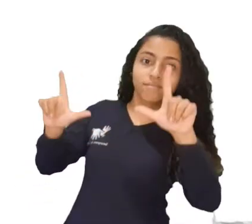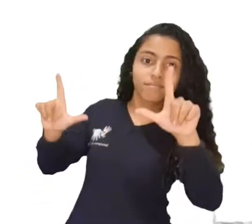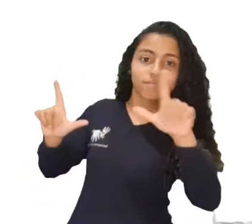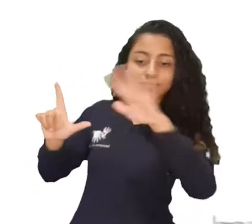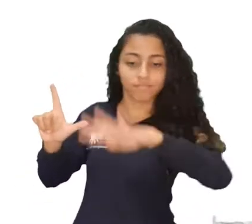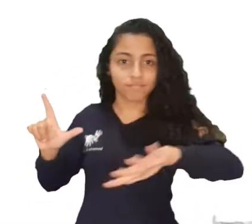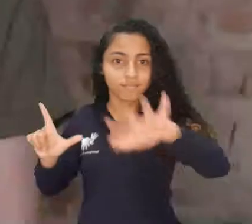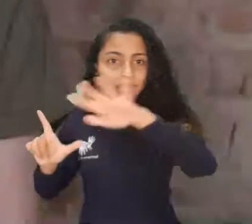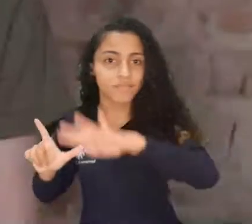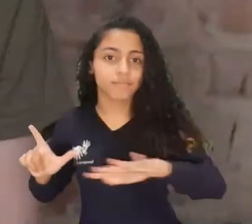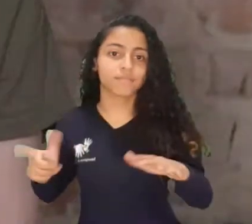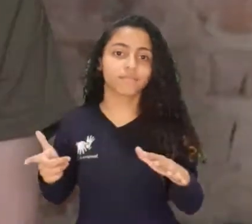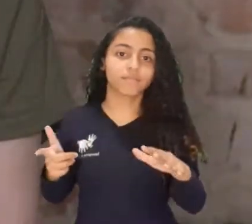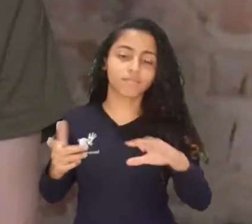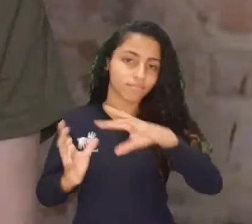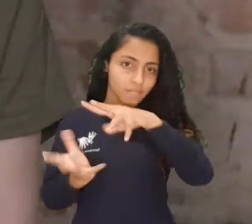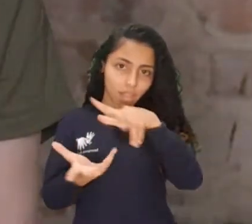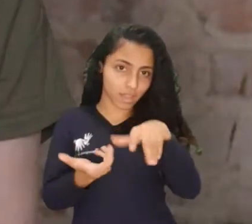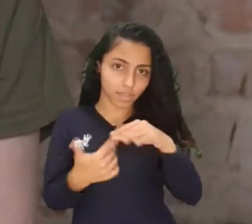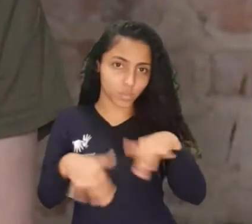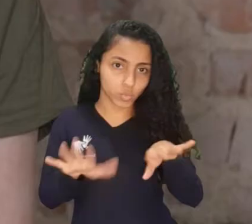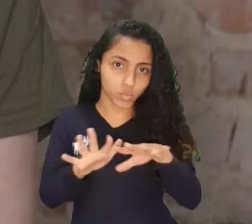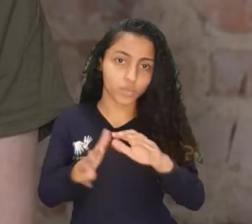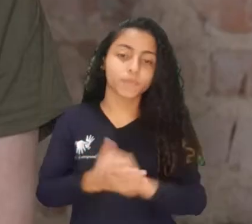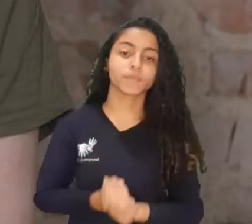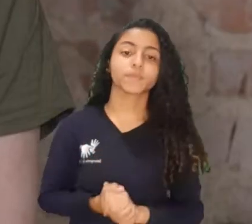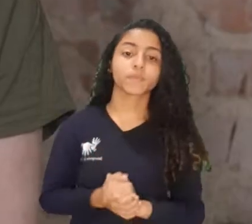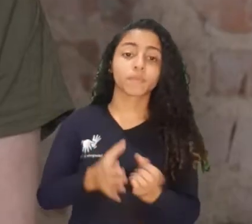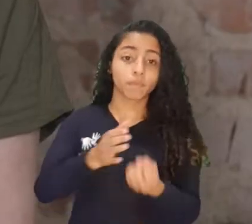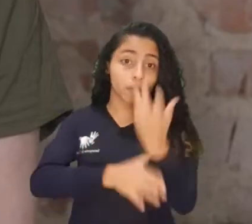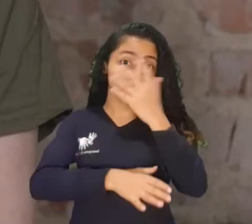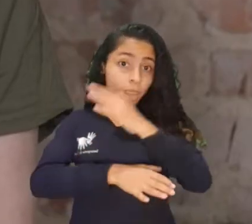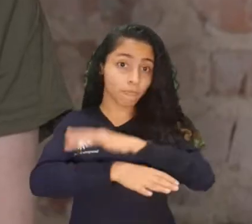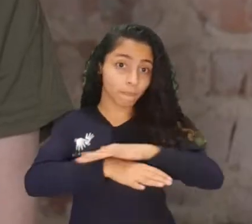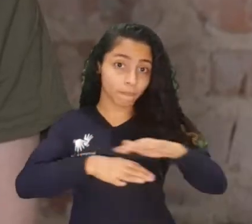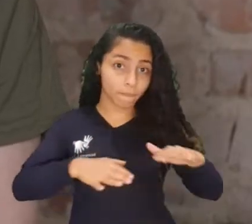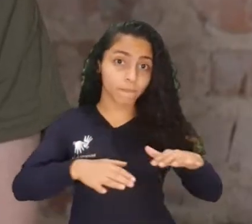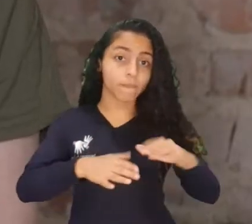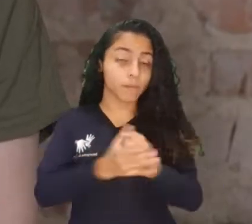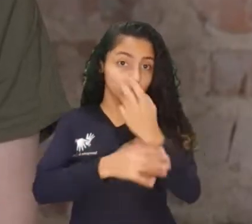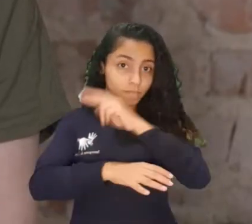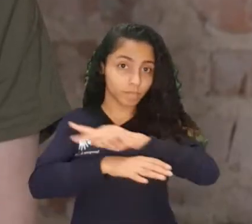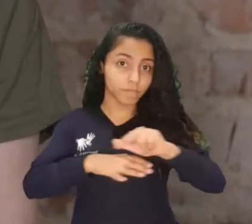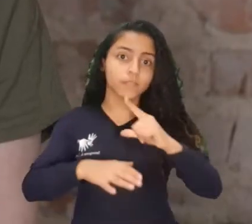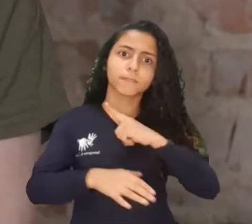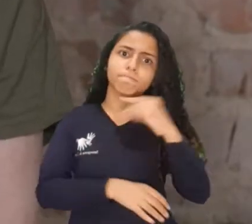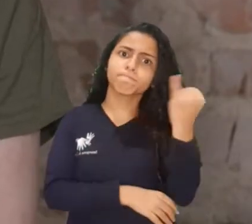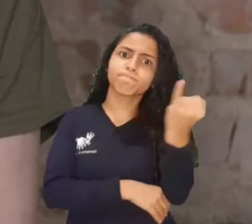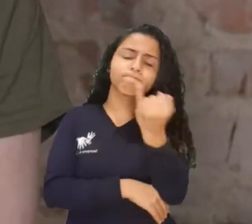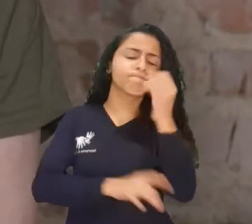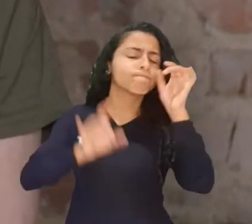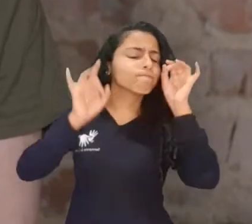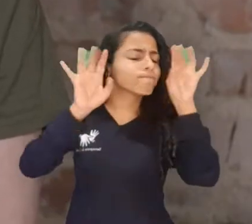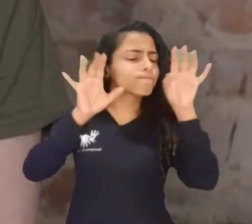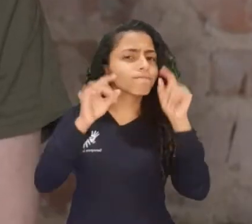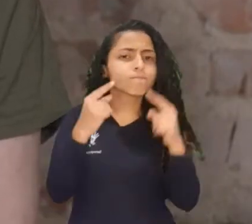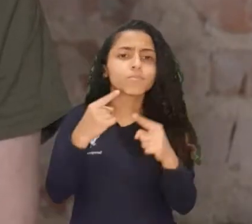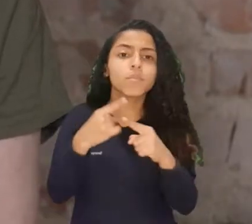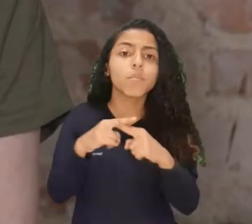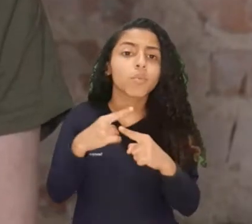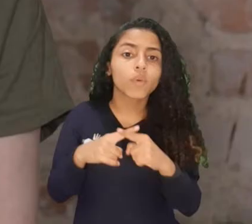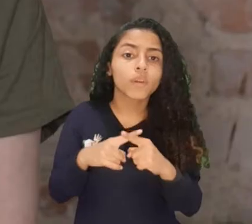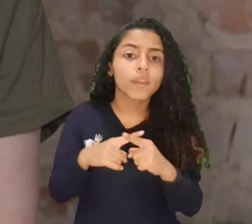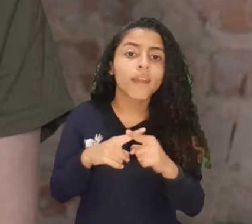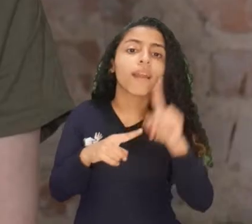do próprio planeta. E a biodiversidade, ela tem uma importância enorme, tendo em vista que ela é o sustento para o